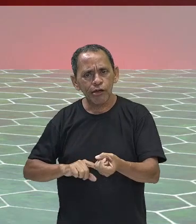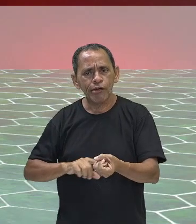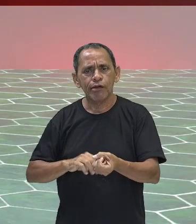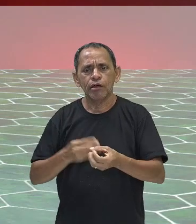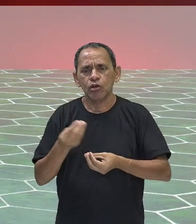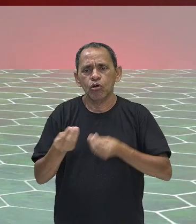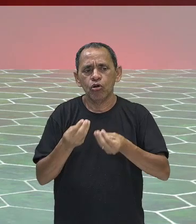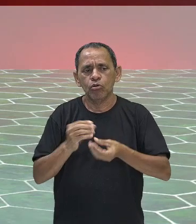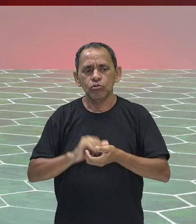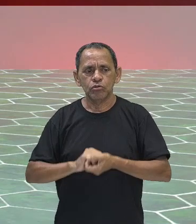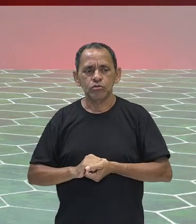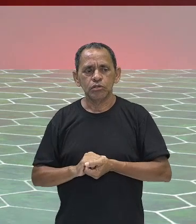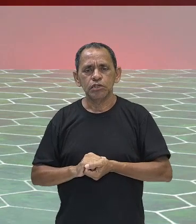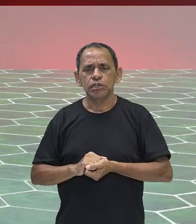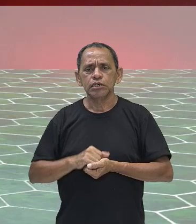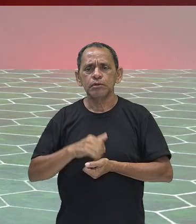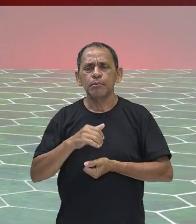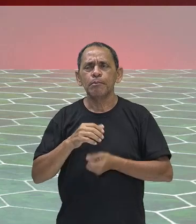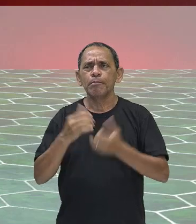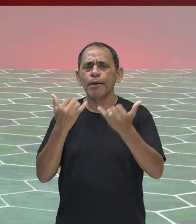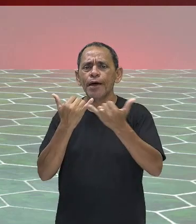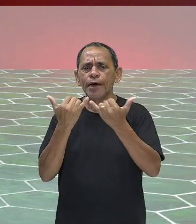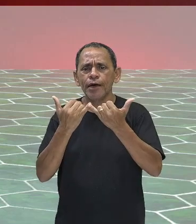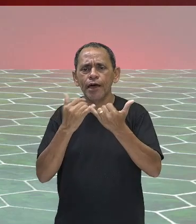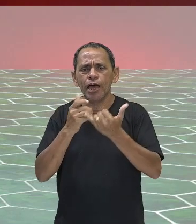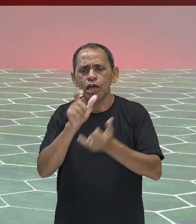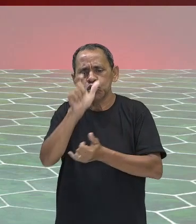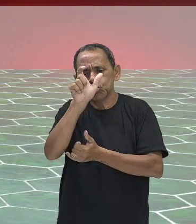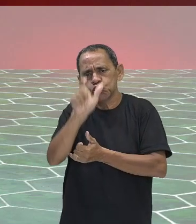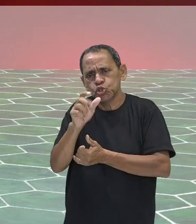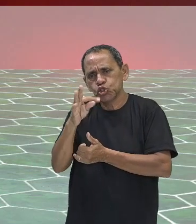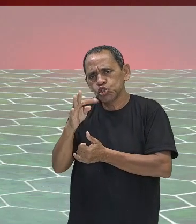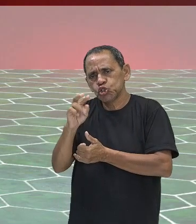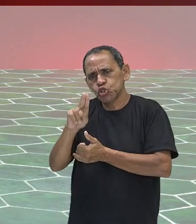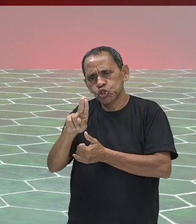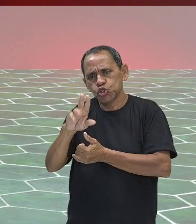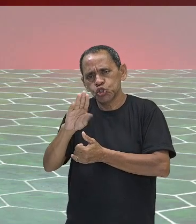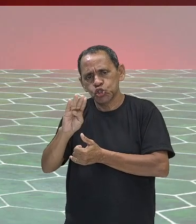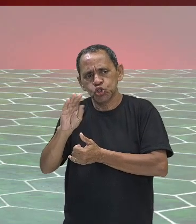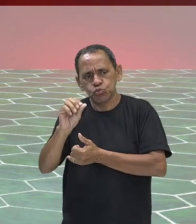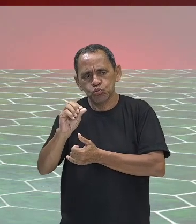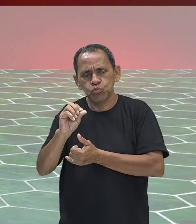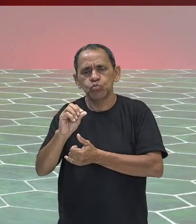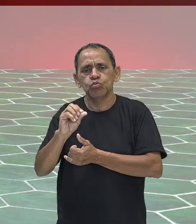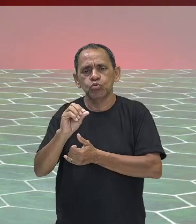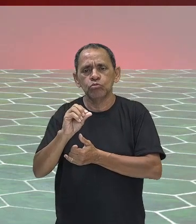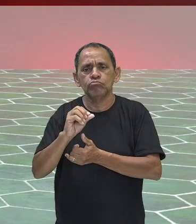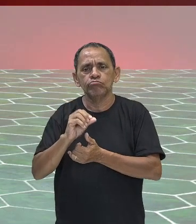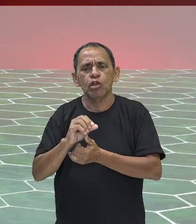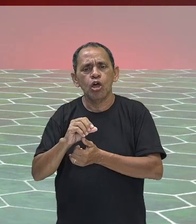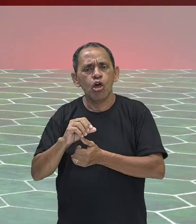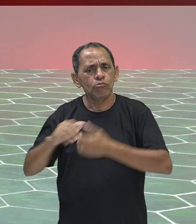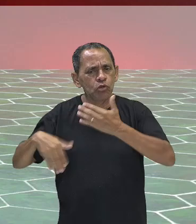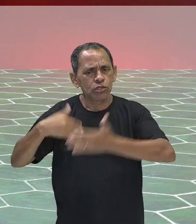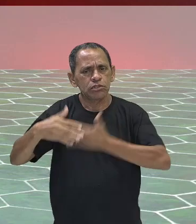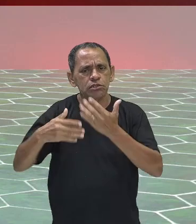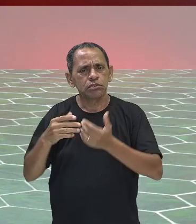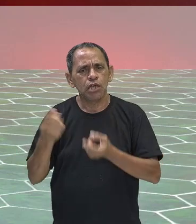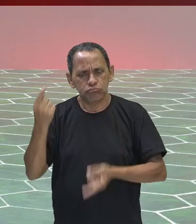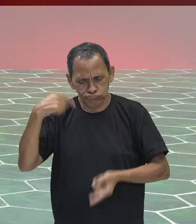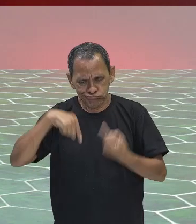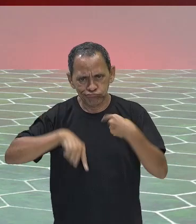se fosse um tubo. Então imaginem vocês que durante todo este processo de circulação